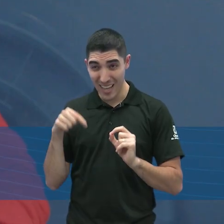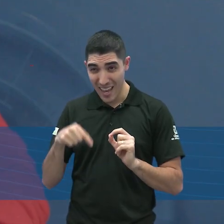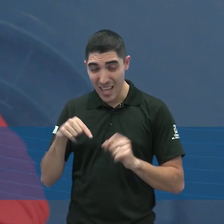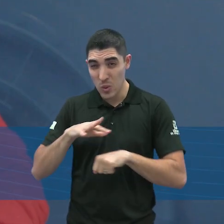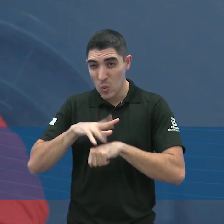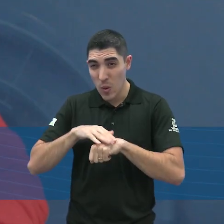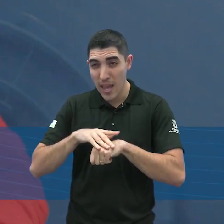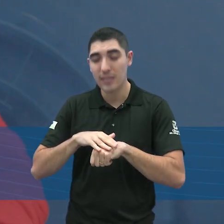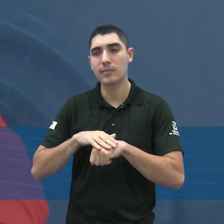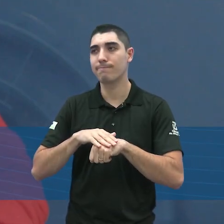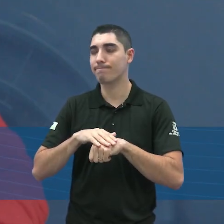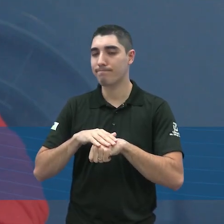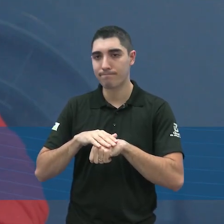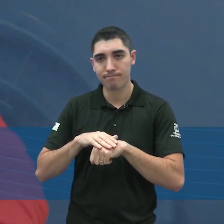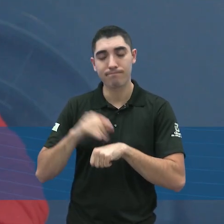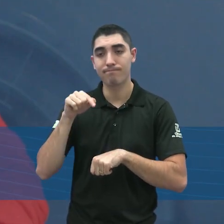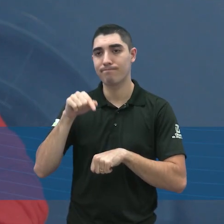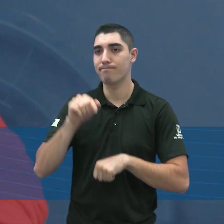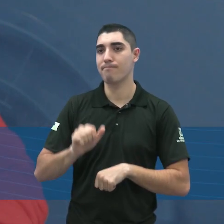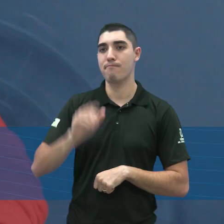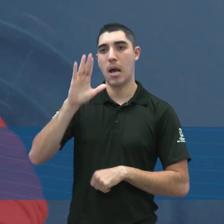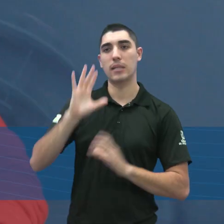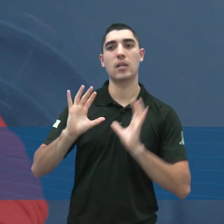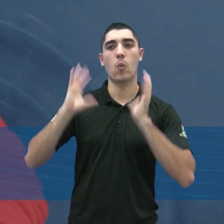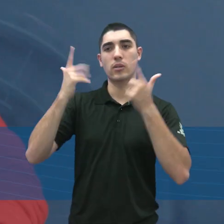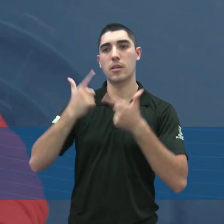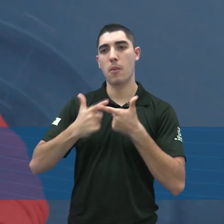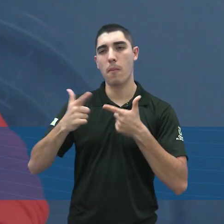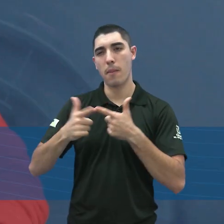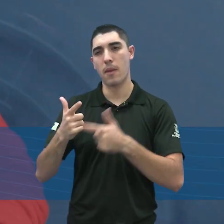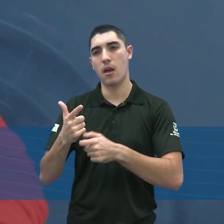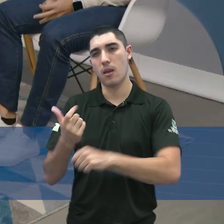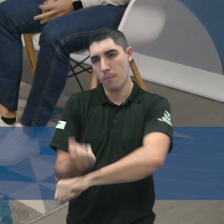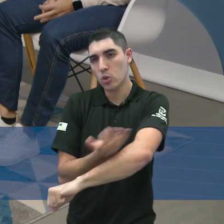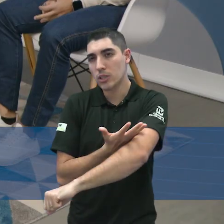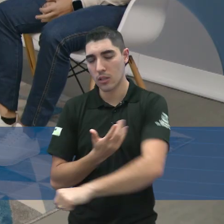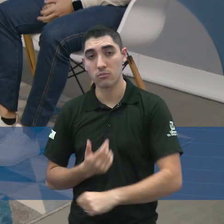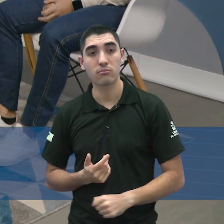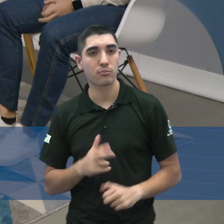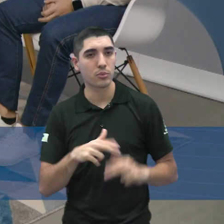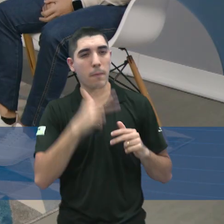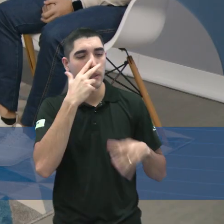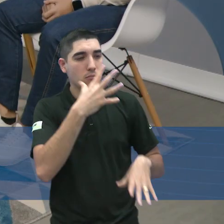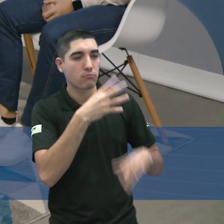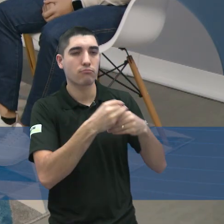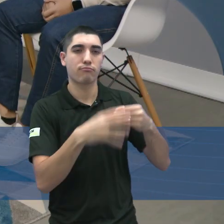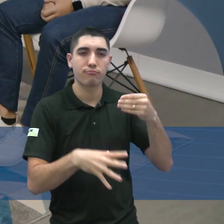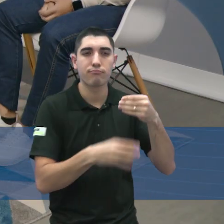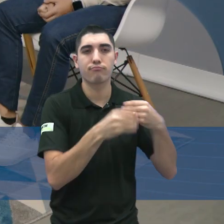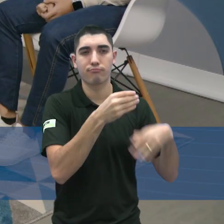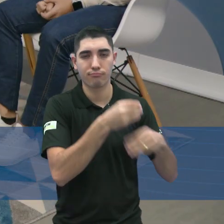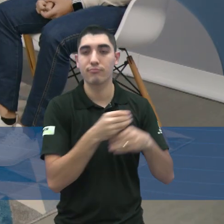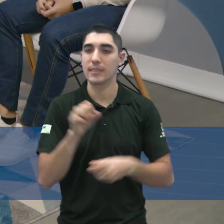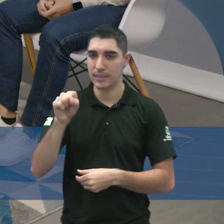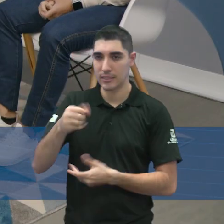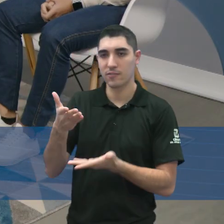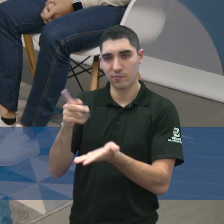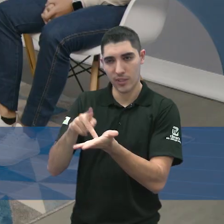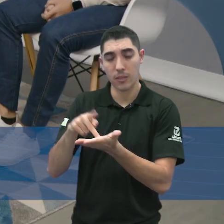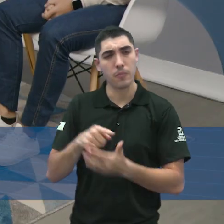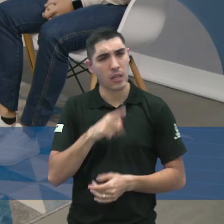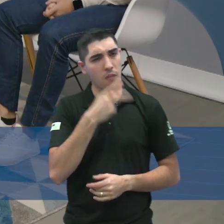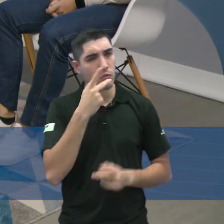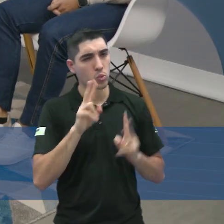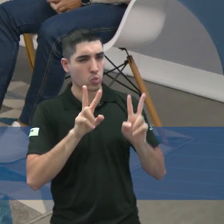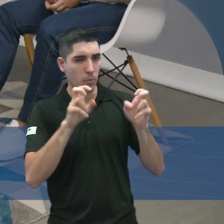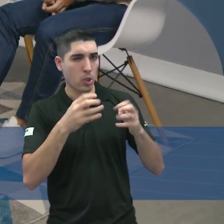estão associadas a essa dor emocional. Essa somatização. Isso. Uhum. Você até falou da dor, do luto,